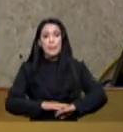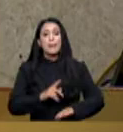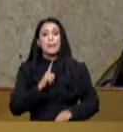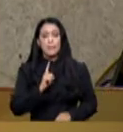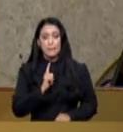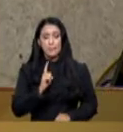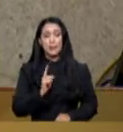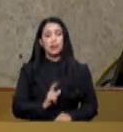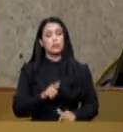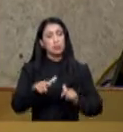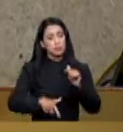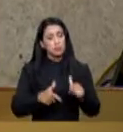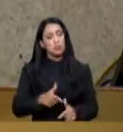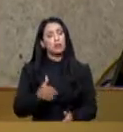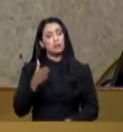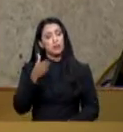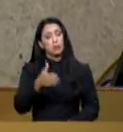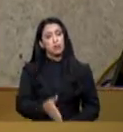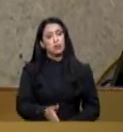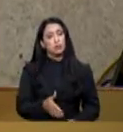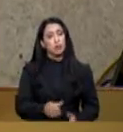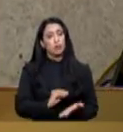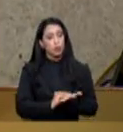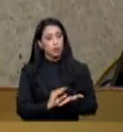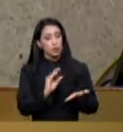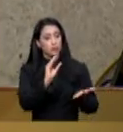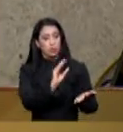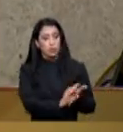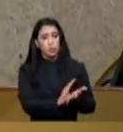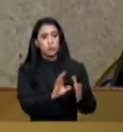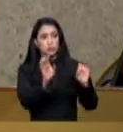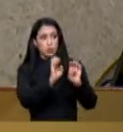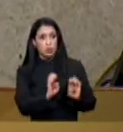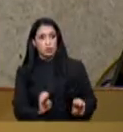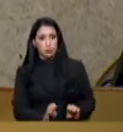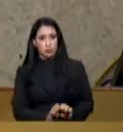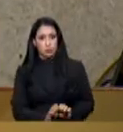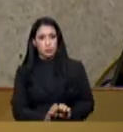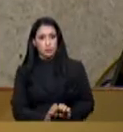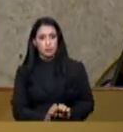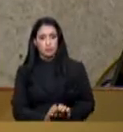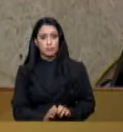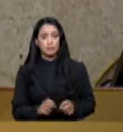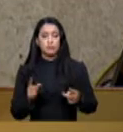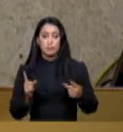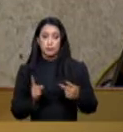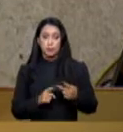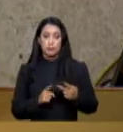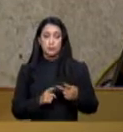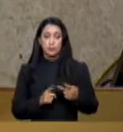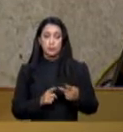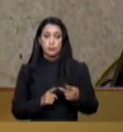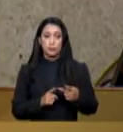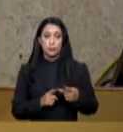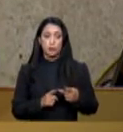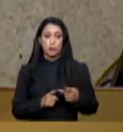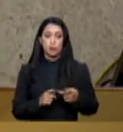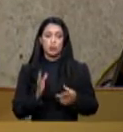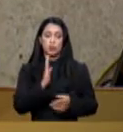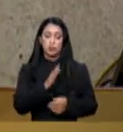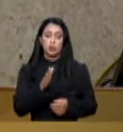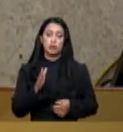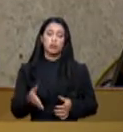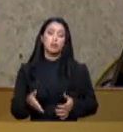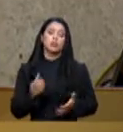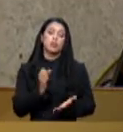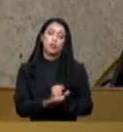prestação direta do serviço e para o investimento em infraestrutura. Em segundo plano, a extinção do contrato